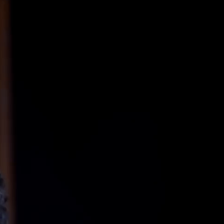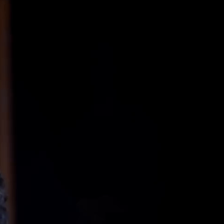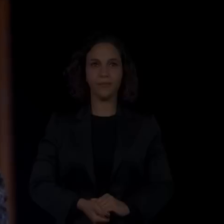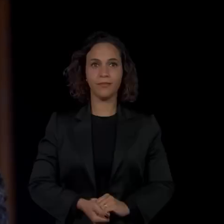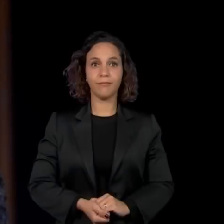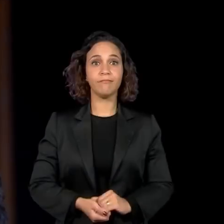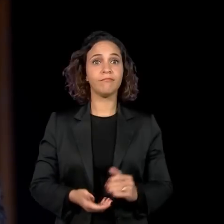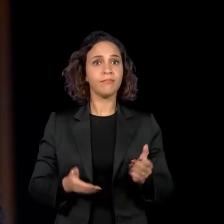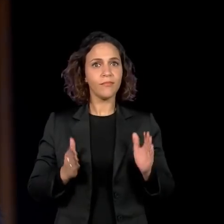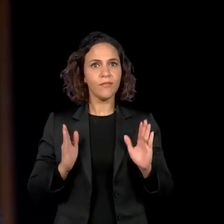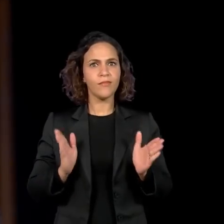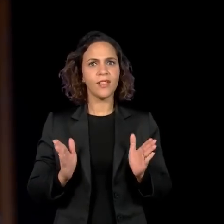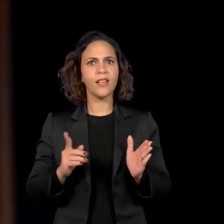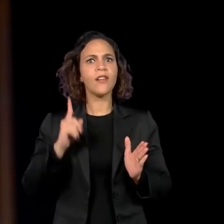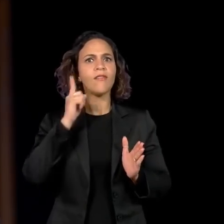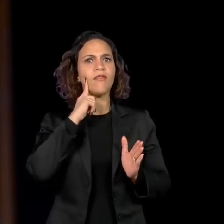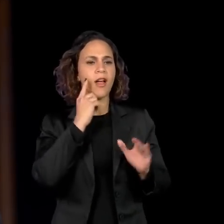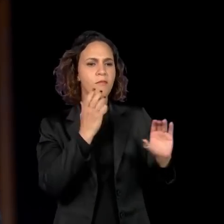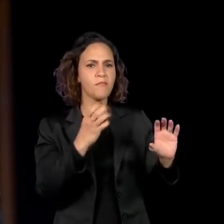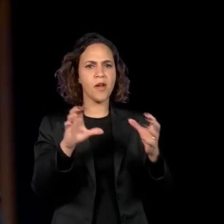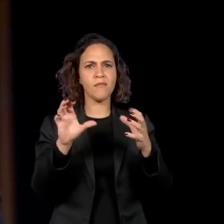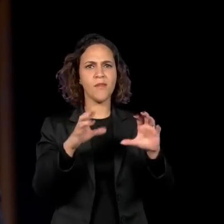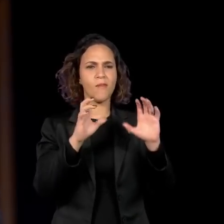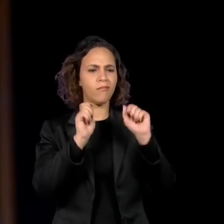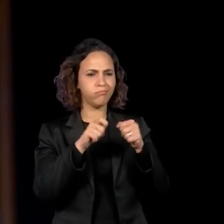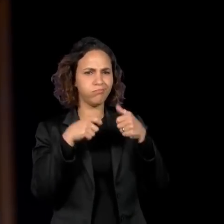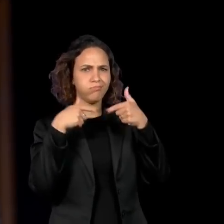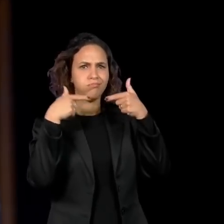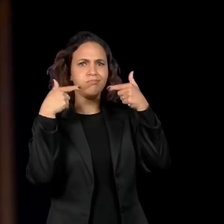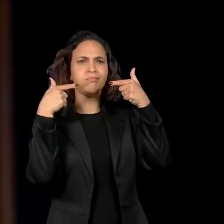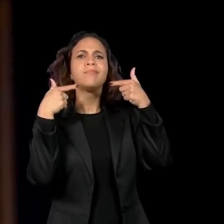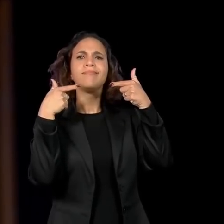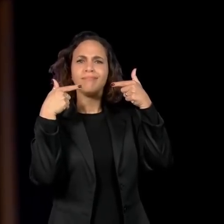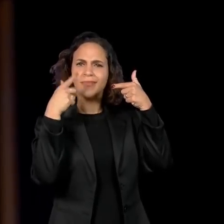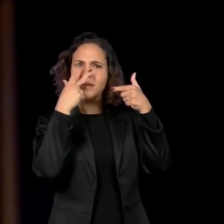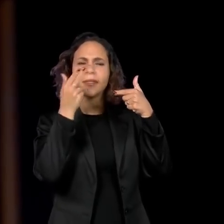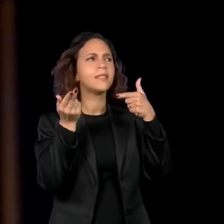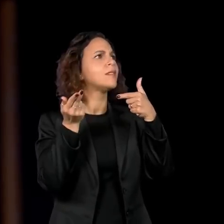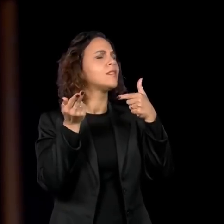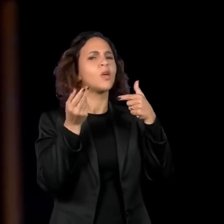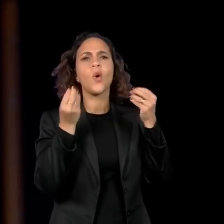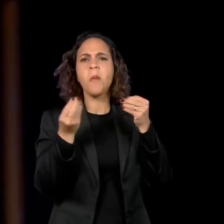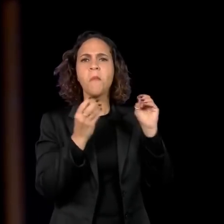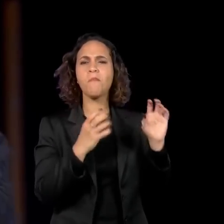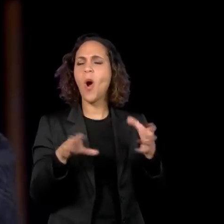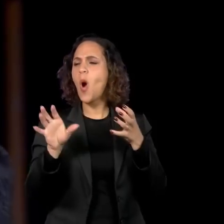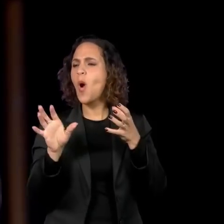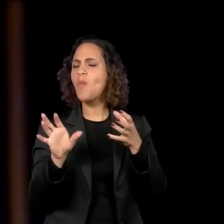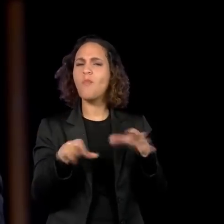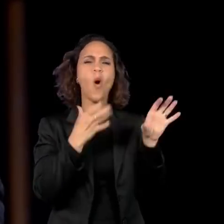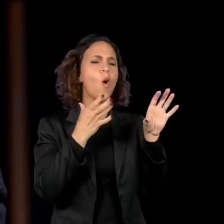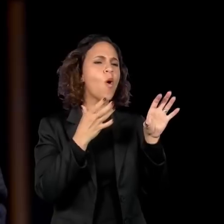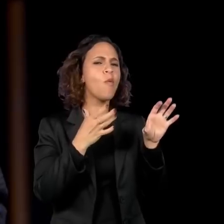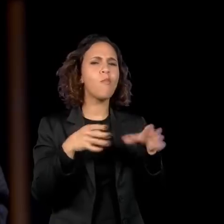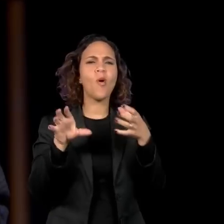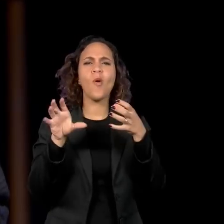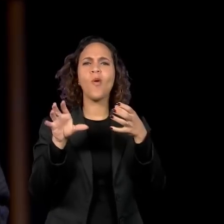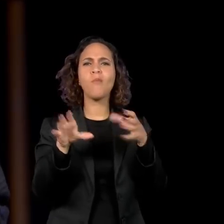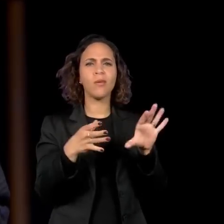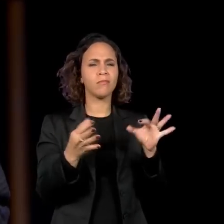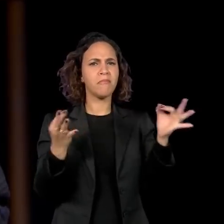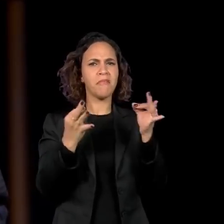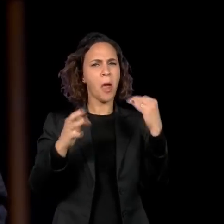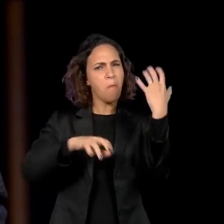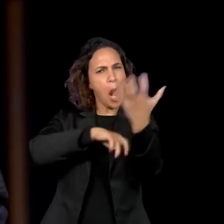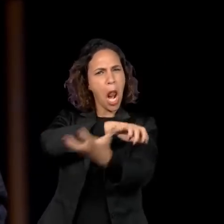Lá vai sorrindo a bunda, vai feliz na carícia de ser e balançar, esferas harmoniosas sobre o